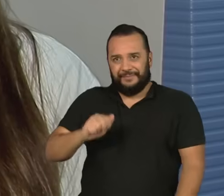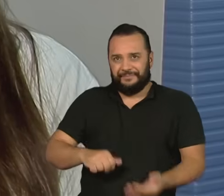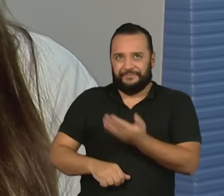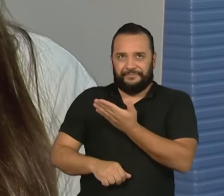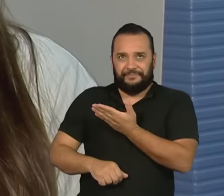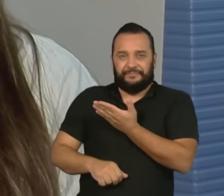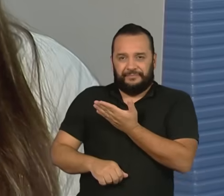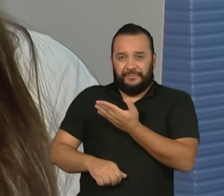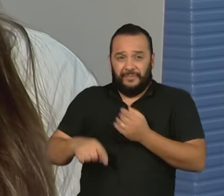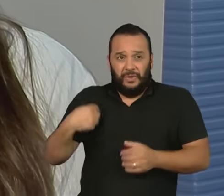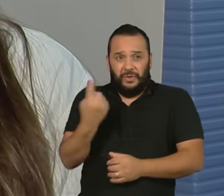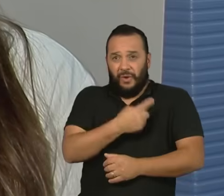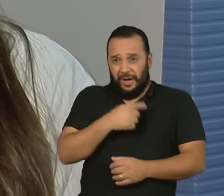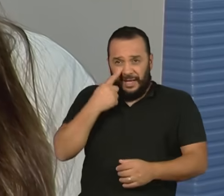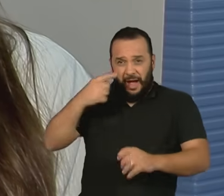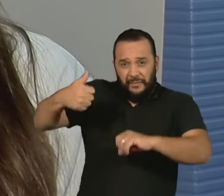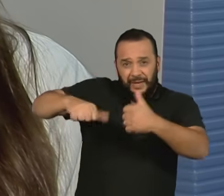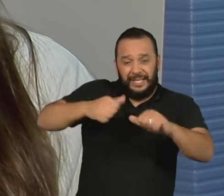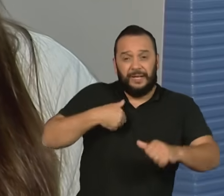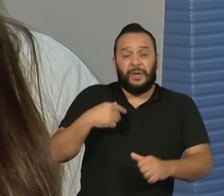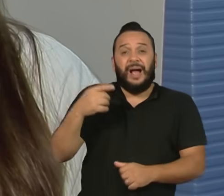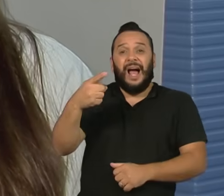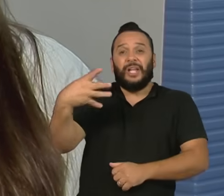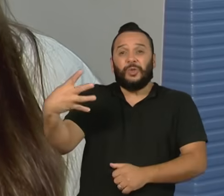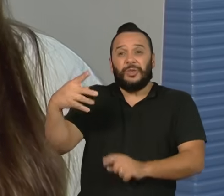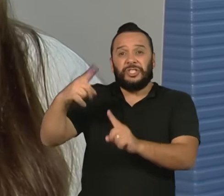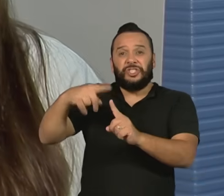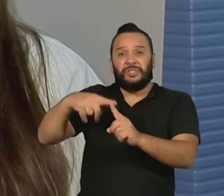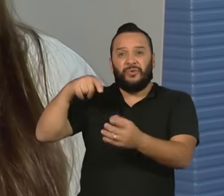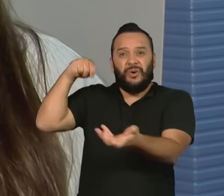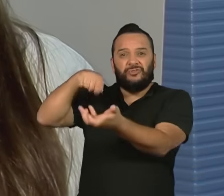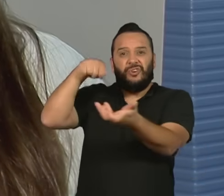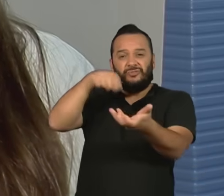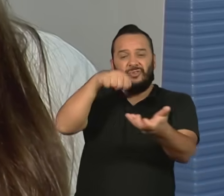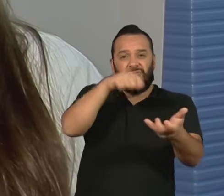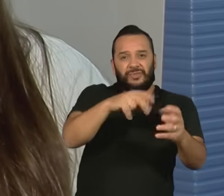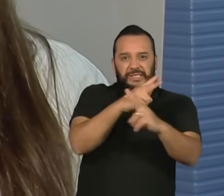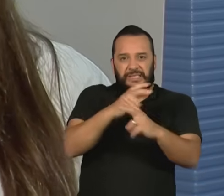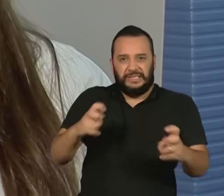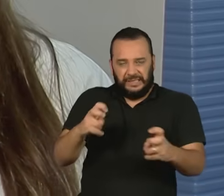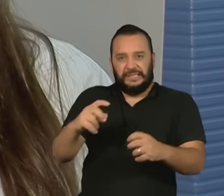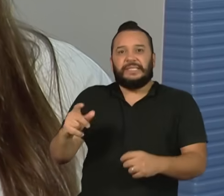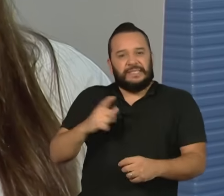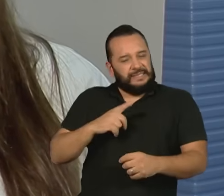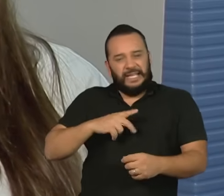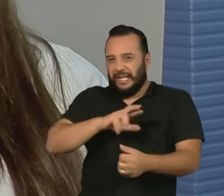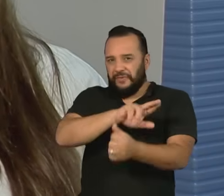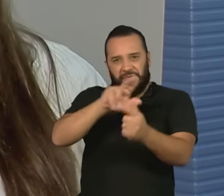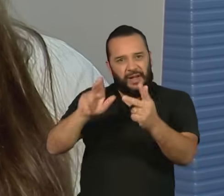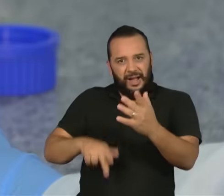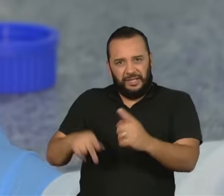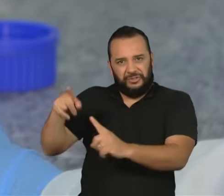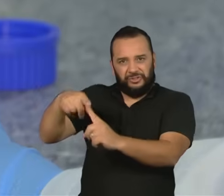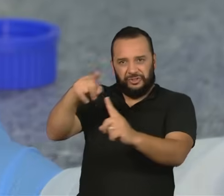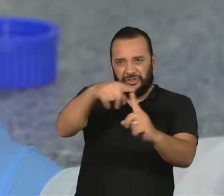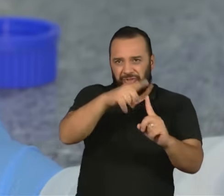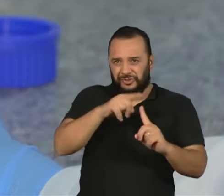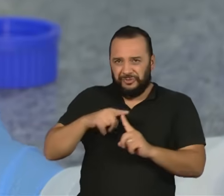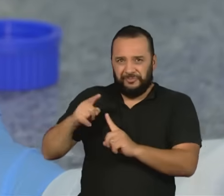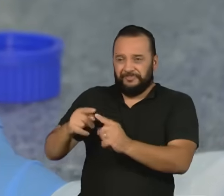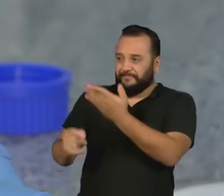Nós avaliamos esses 14 agrotóxicos, dentre eles inseticidas, herbicidas e fungicidas.